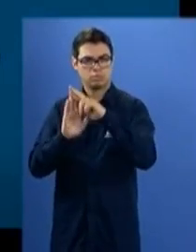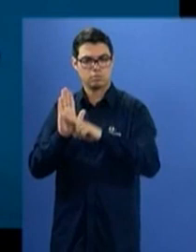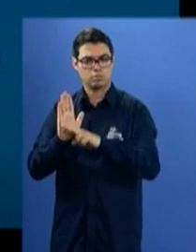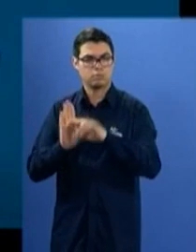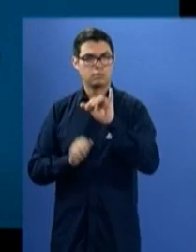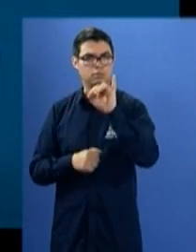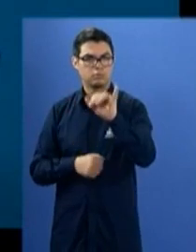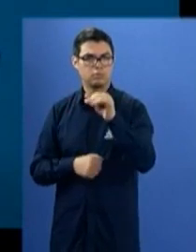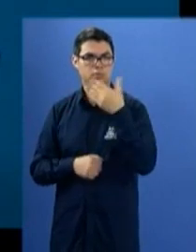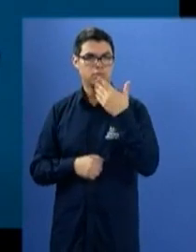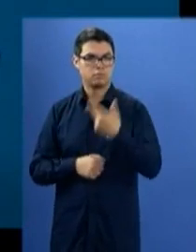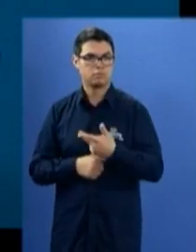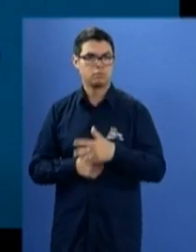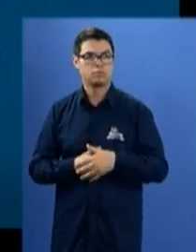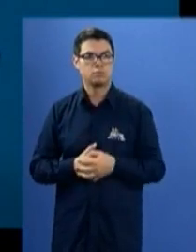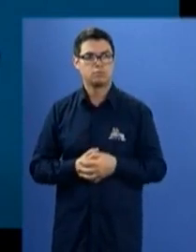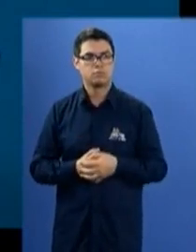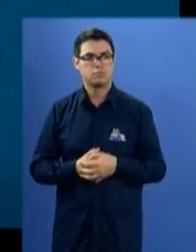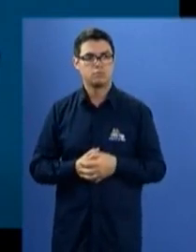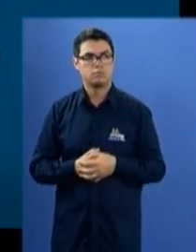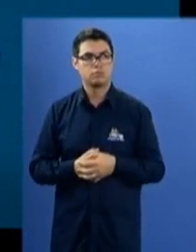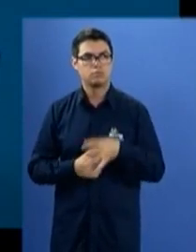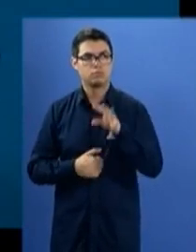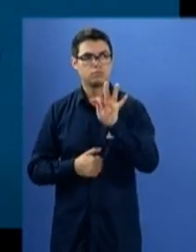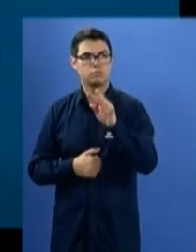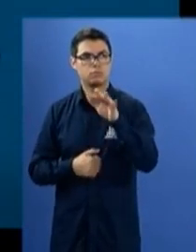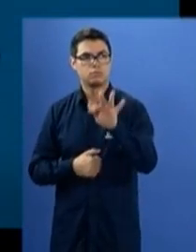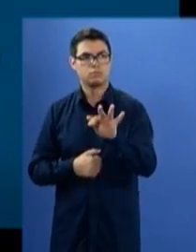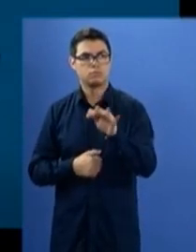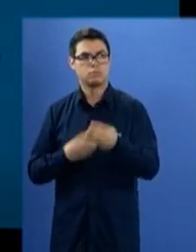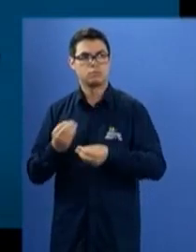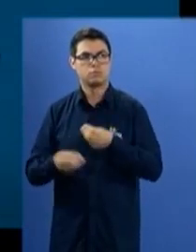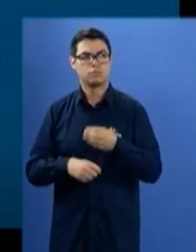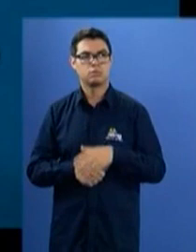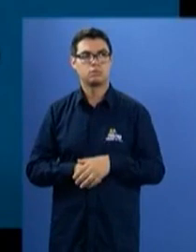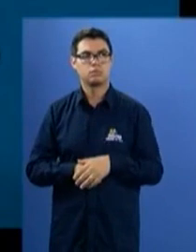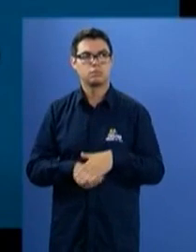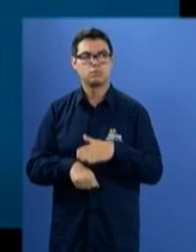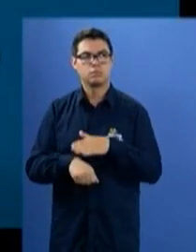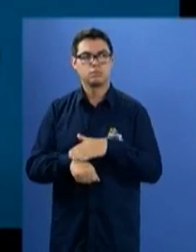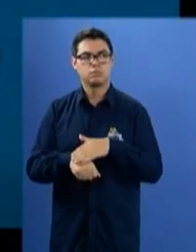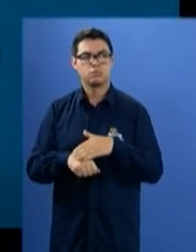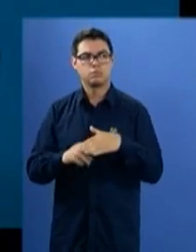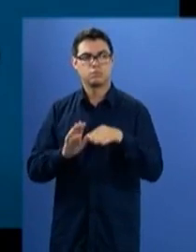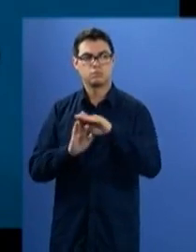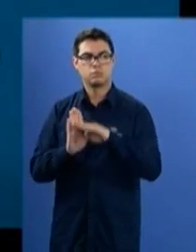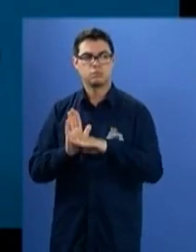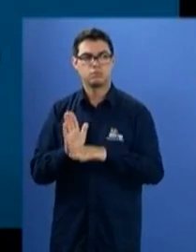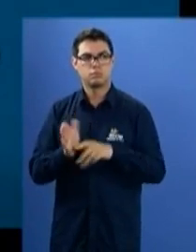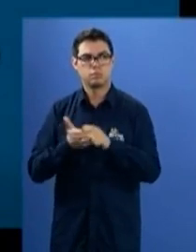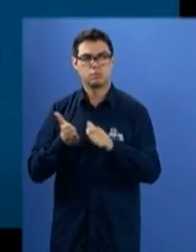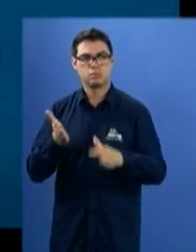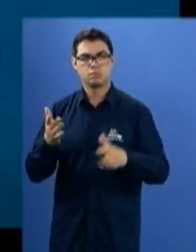simplesmente chamamos de I. O TF é o tempo padrão das atividades